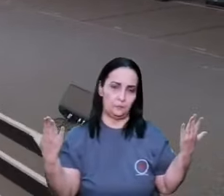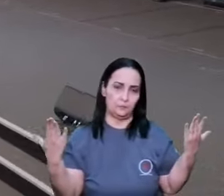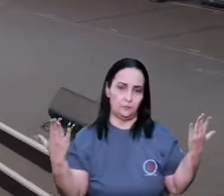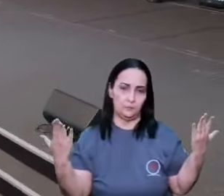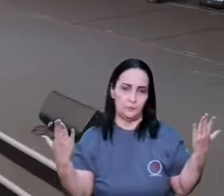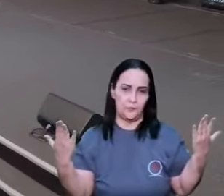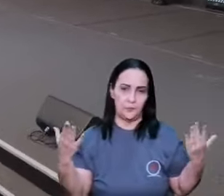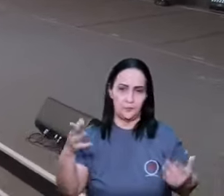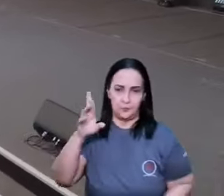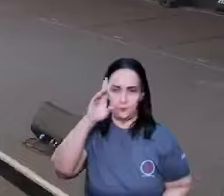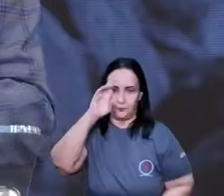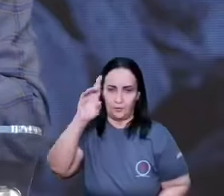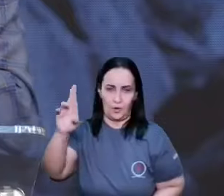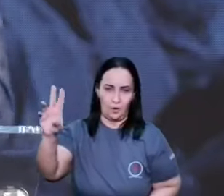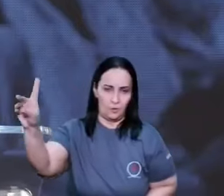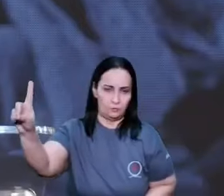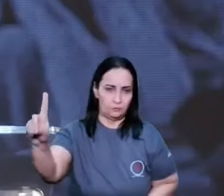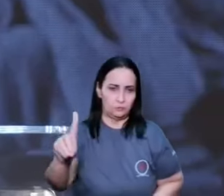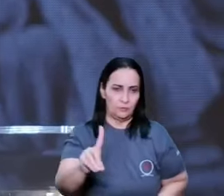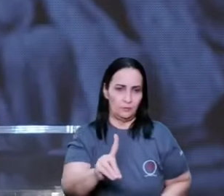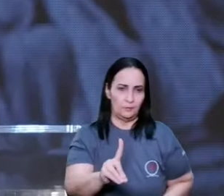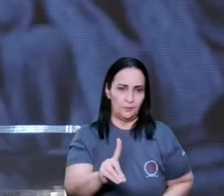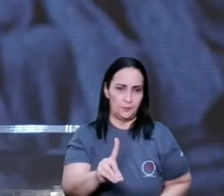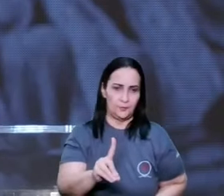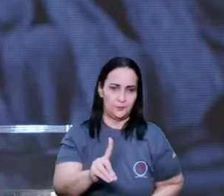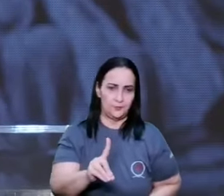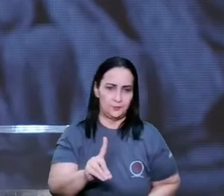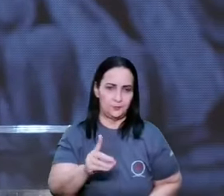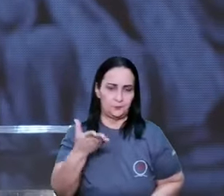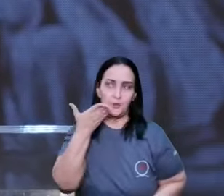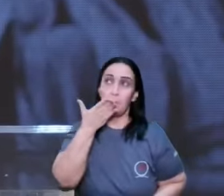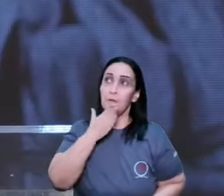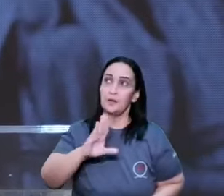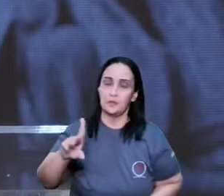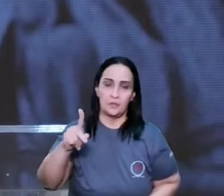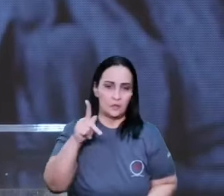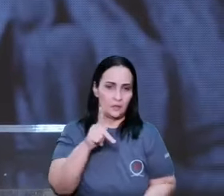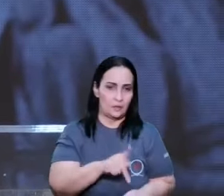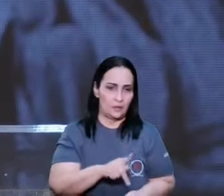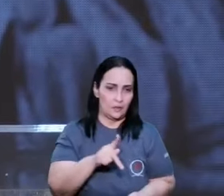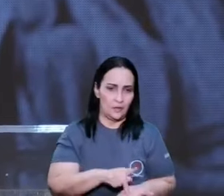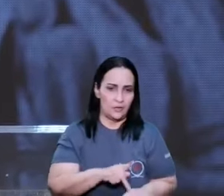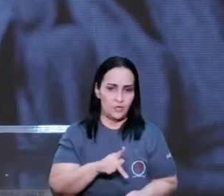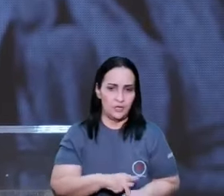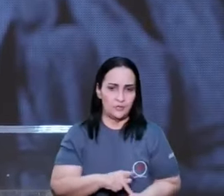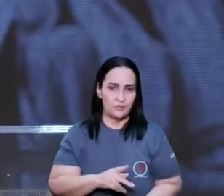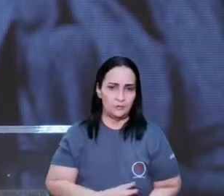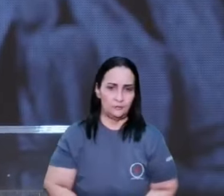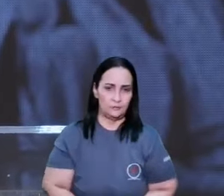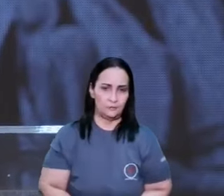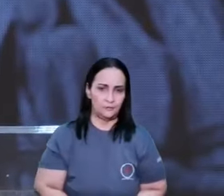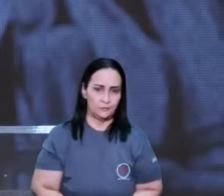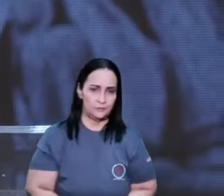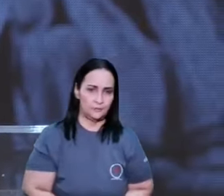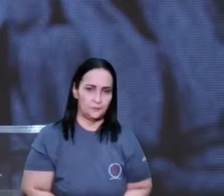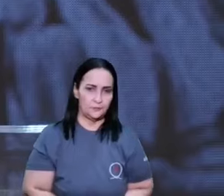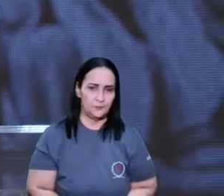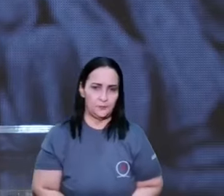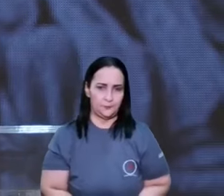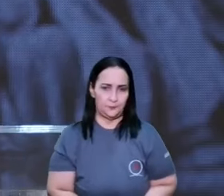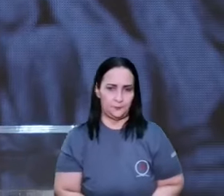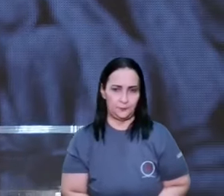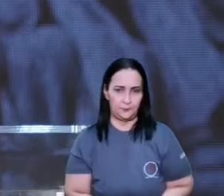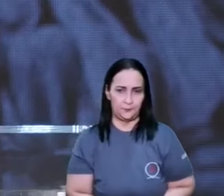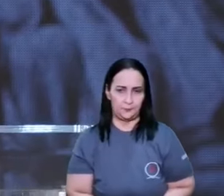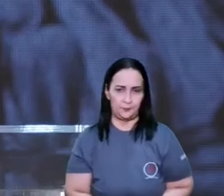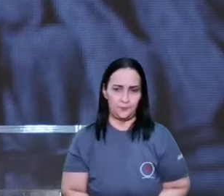o senhor está entre nós e a sua presença é real nesta casa e esse ambiente está